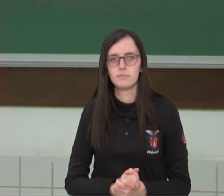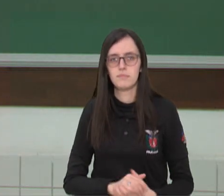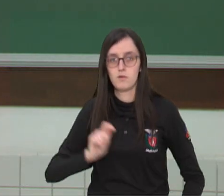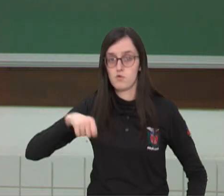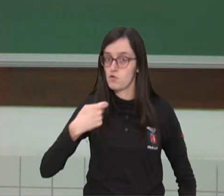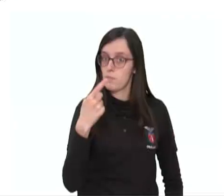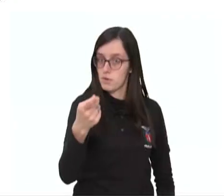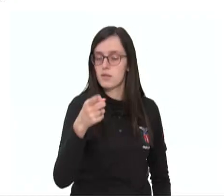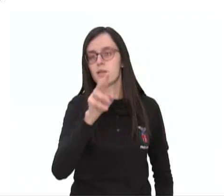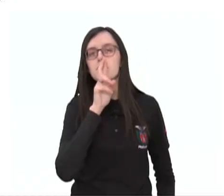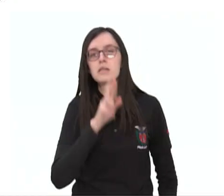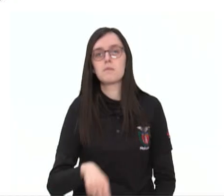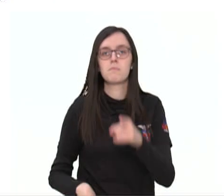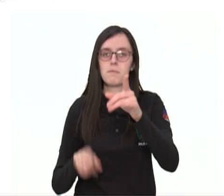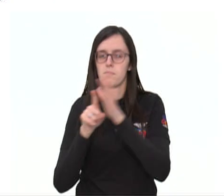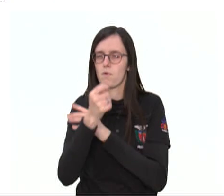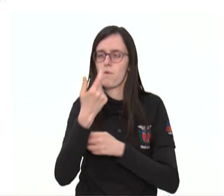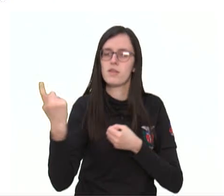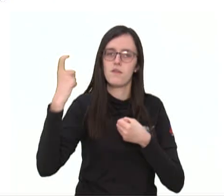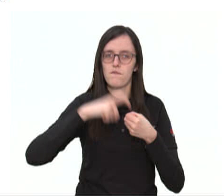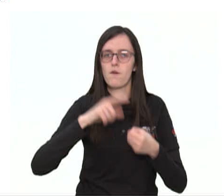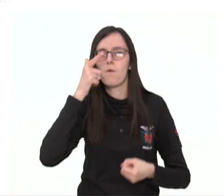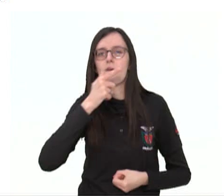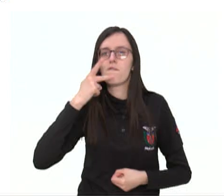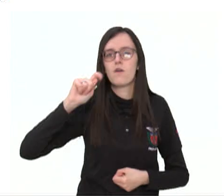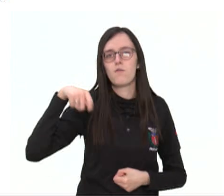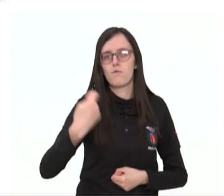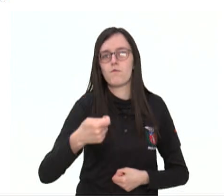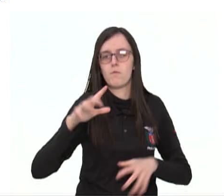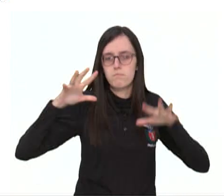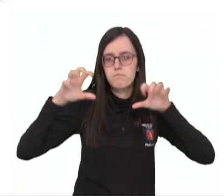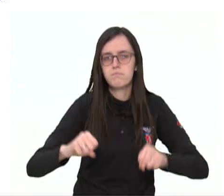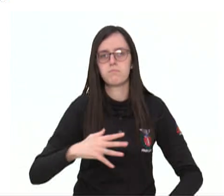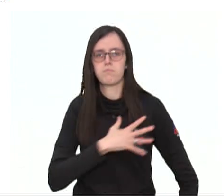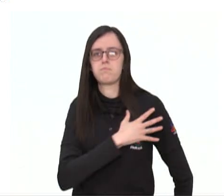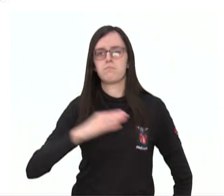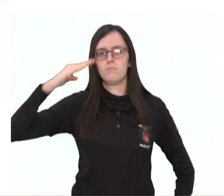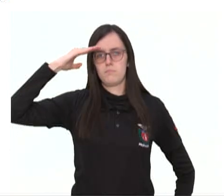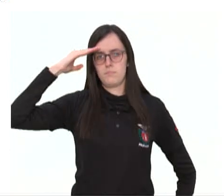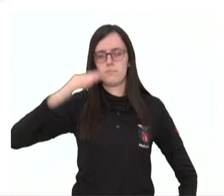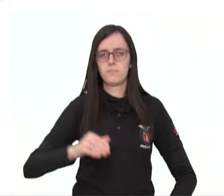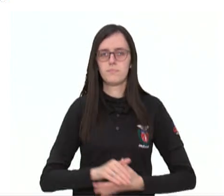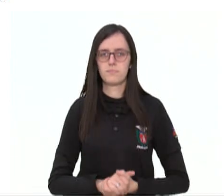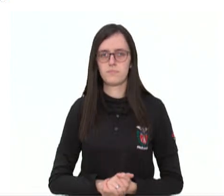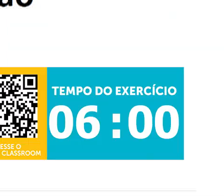Sobre isso, responde essa questão que a gente já volta para falar da ocupação militar.